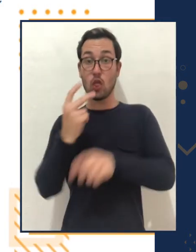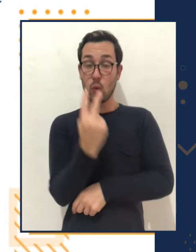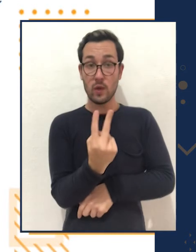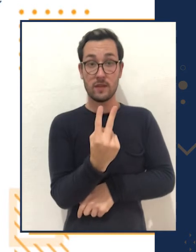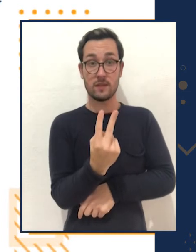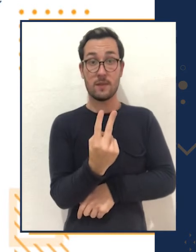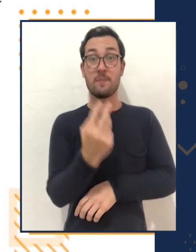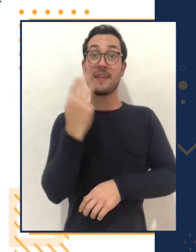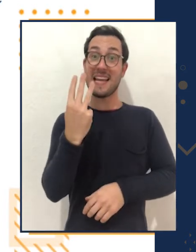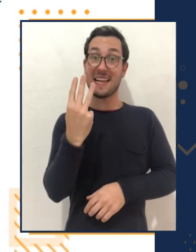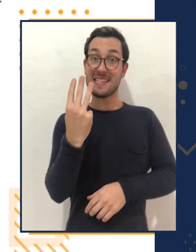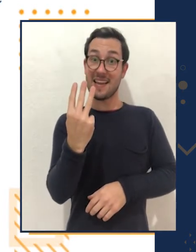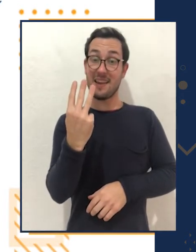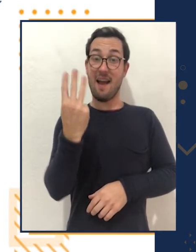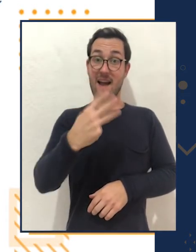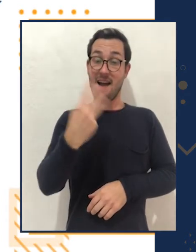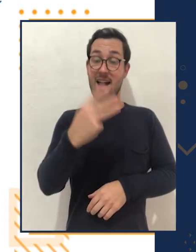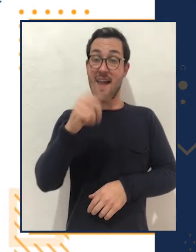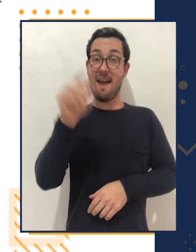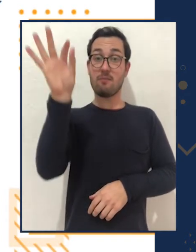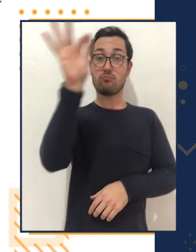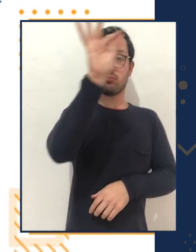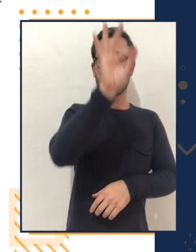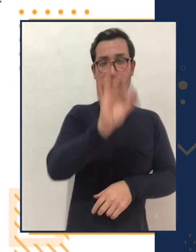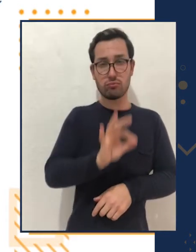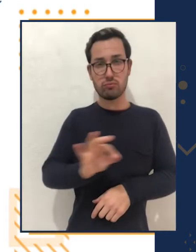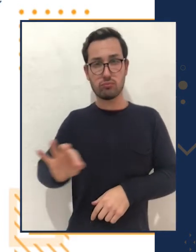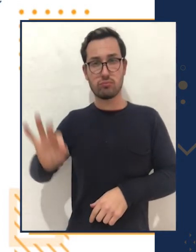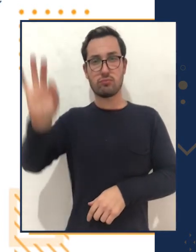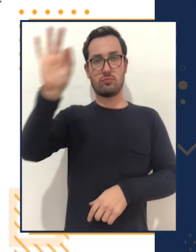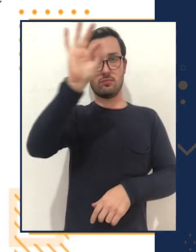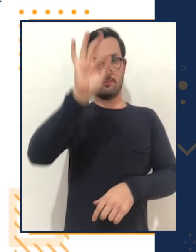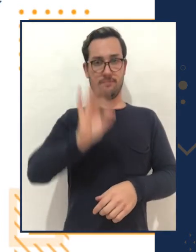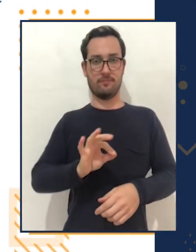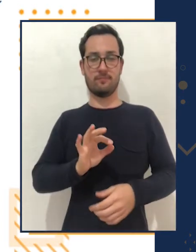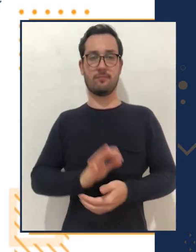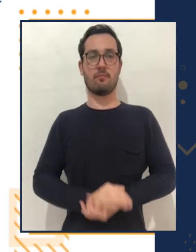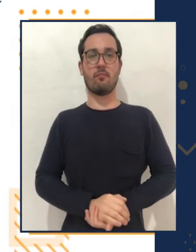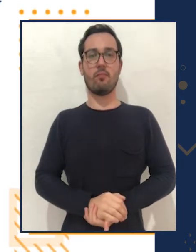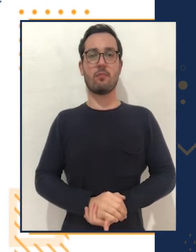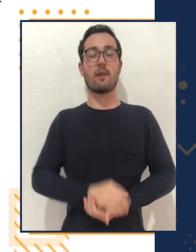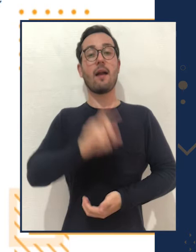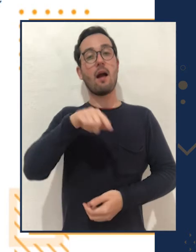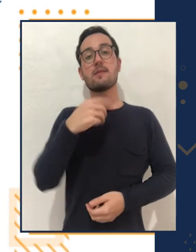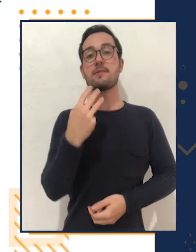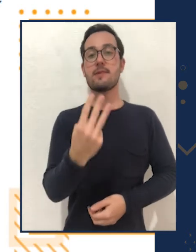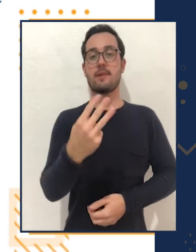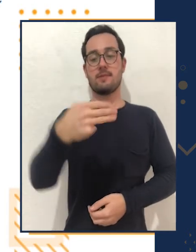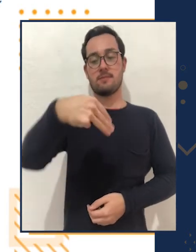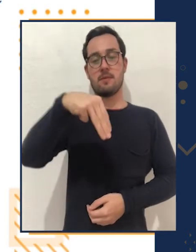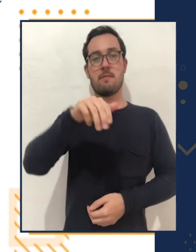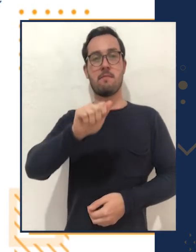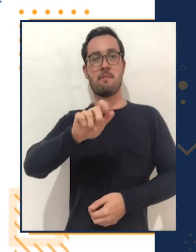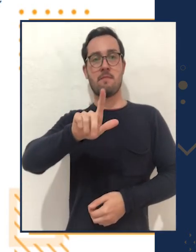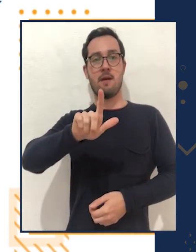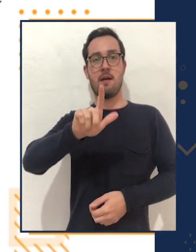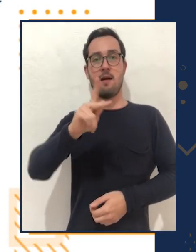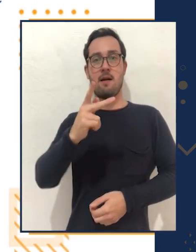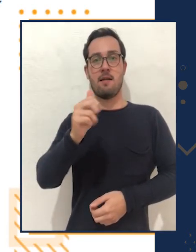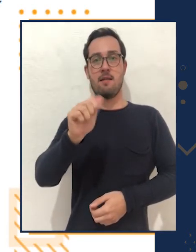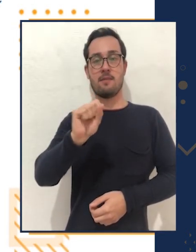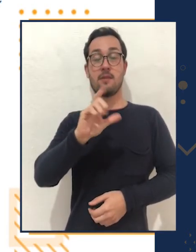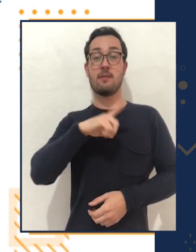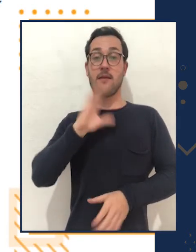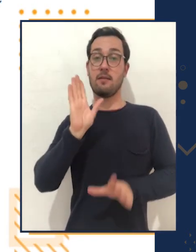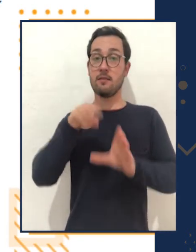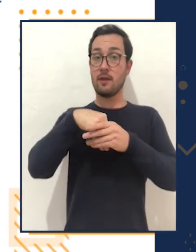compreensão. E as malhas, então, são os circuitos fechados que nós temos aqui nesse circuito